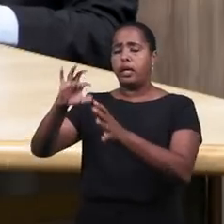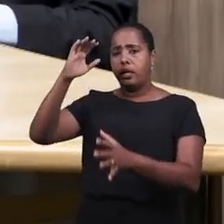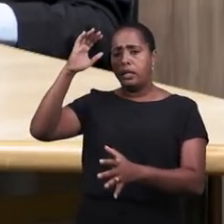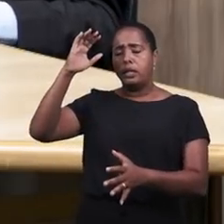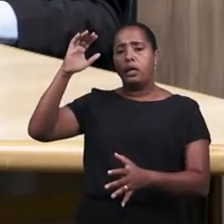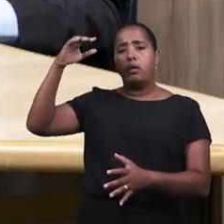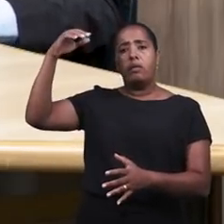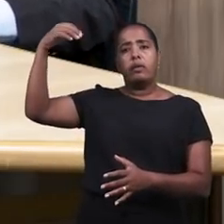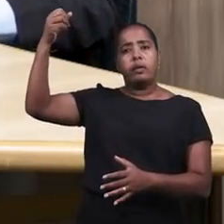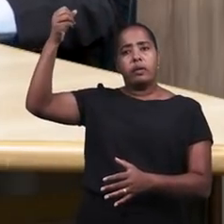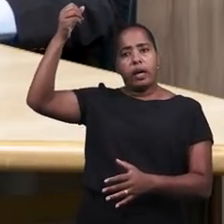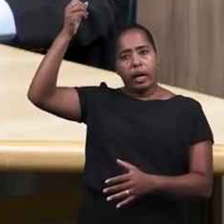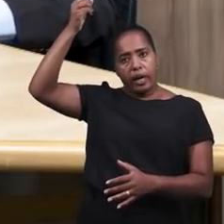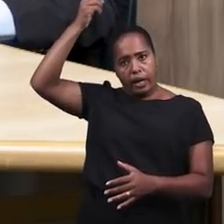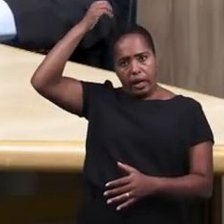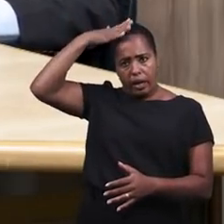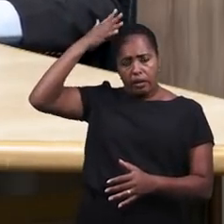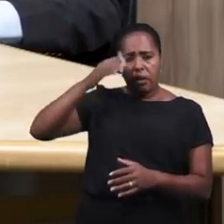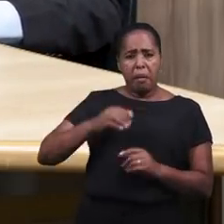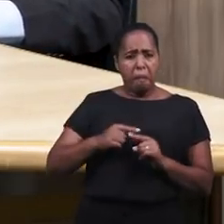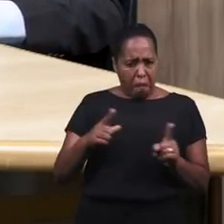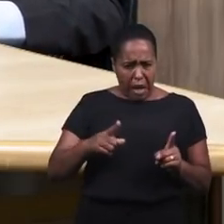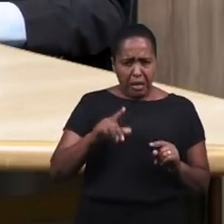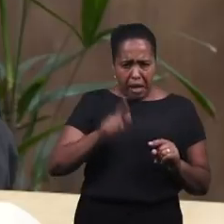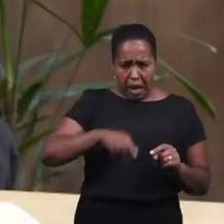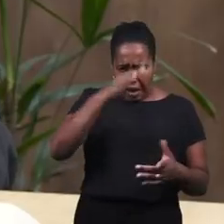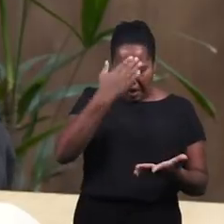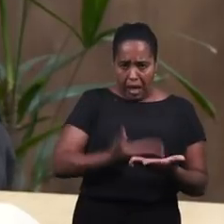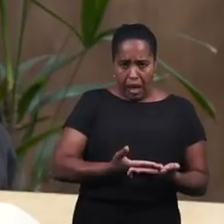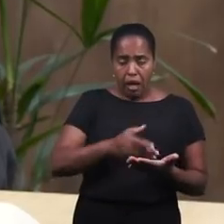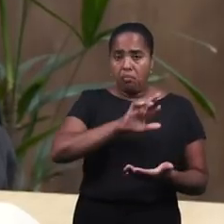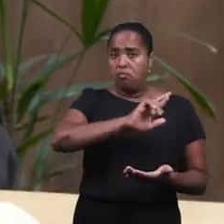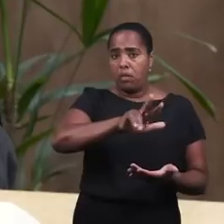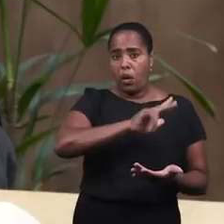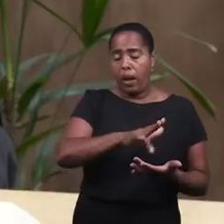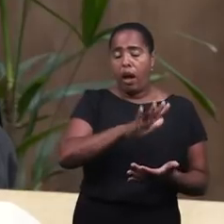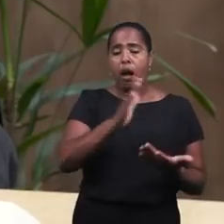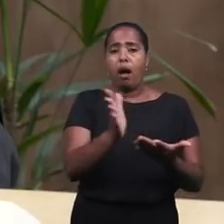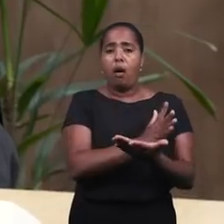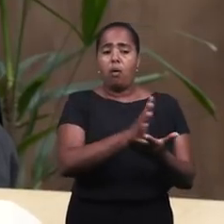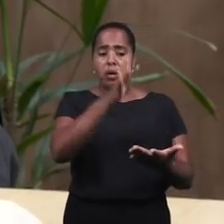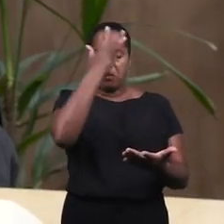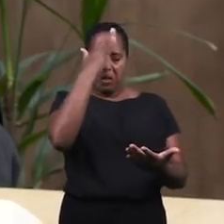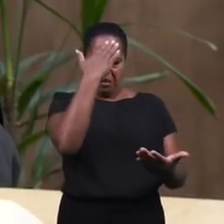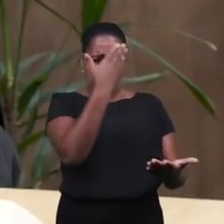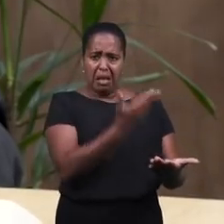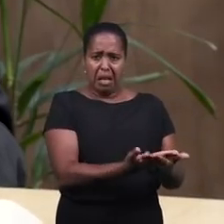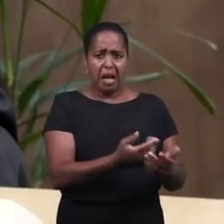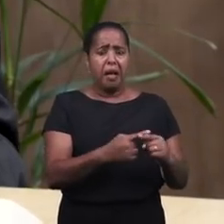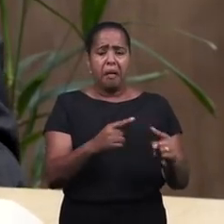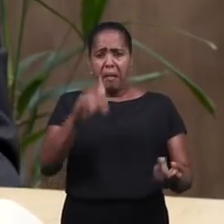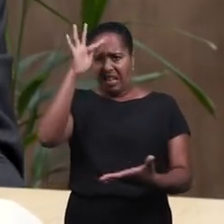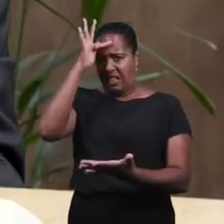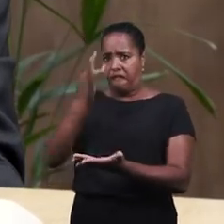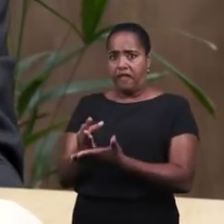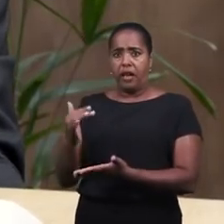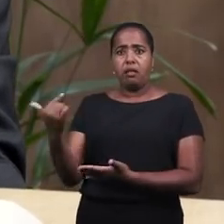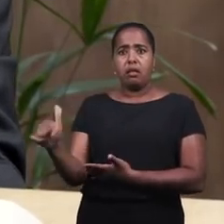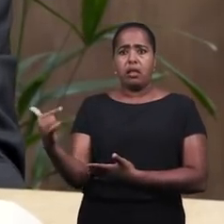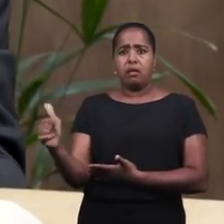isso é crer? Não, porque você não quer. Tem muita gente que crê e não tem fé. Mas isso